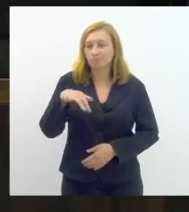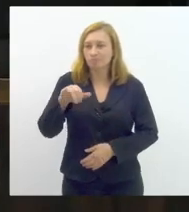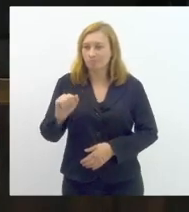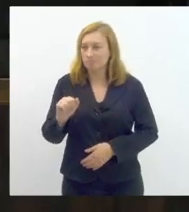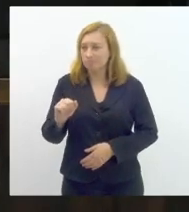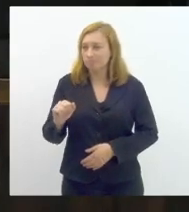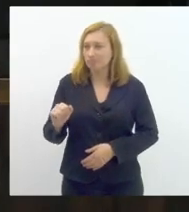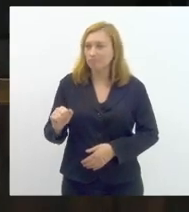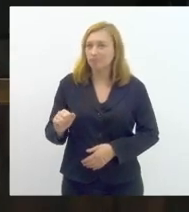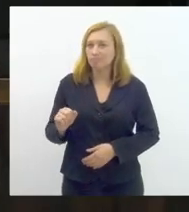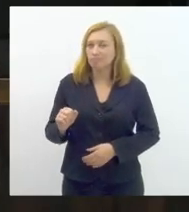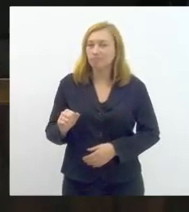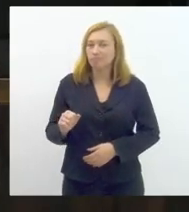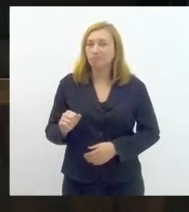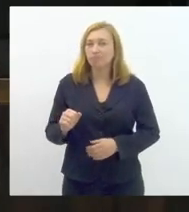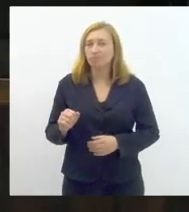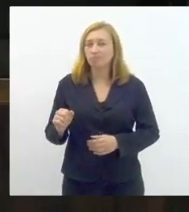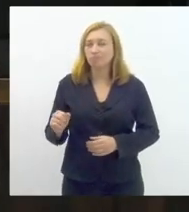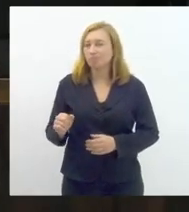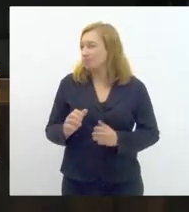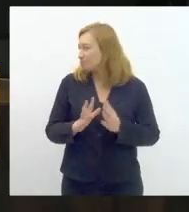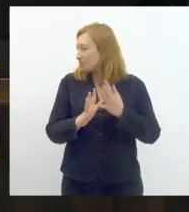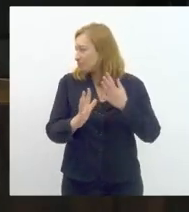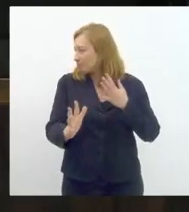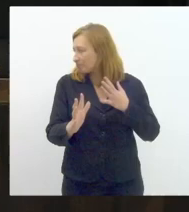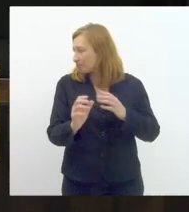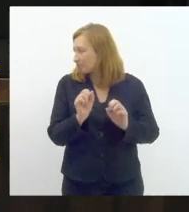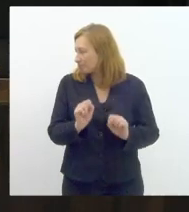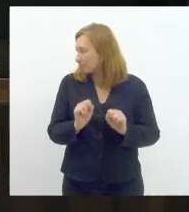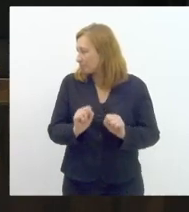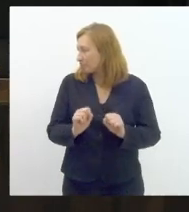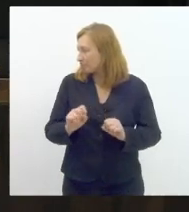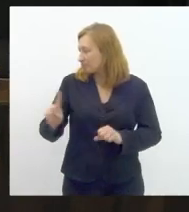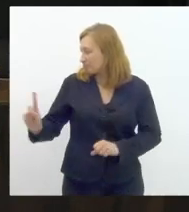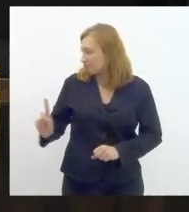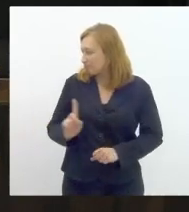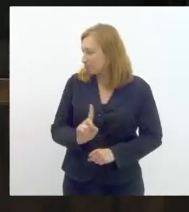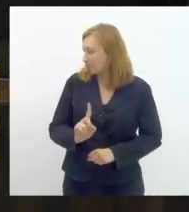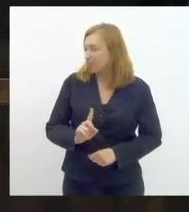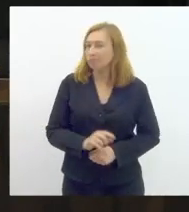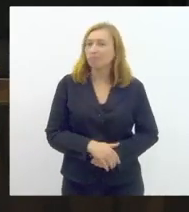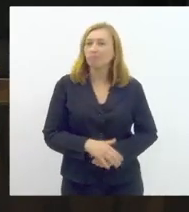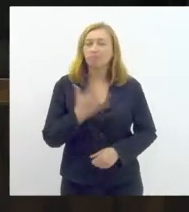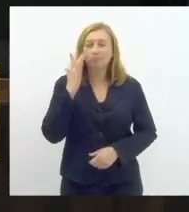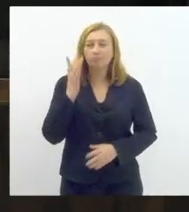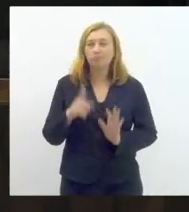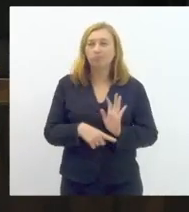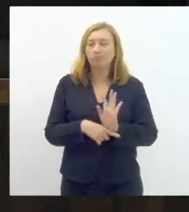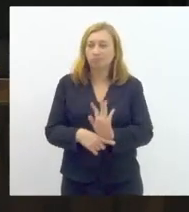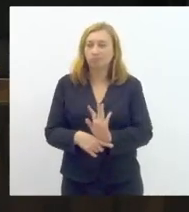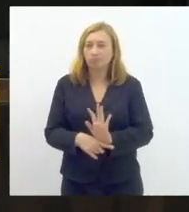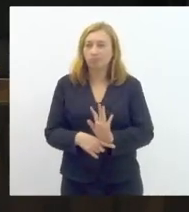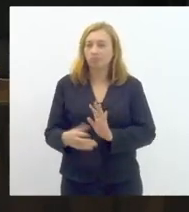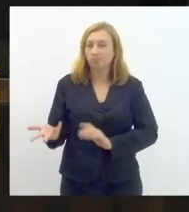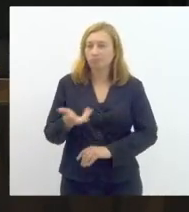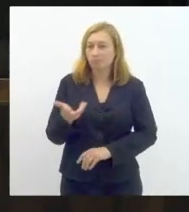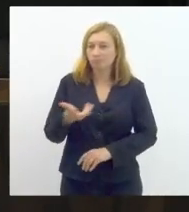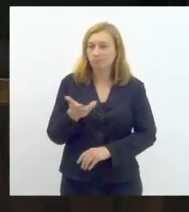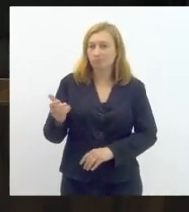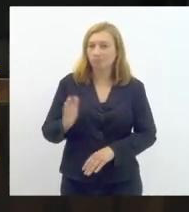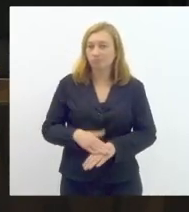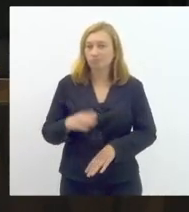os parlamentares que são candidatos à presidência, na verdade, já puder vir aqui, acho que ajuda, acelera mais